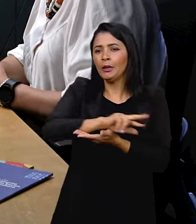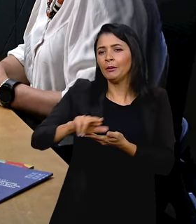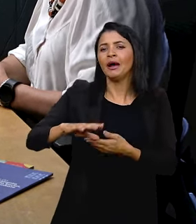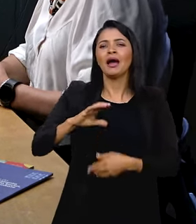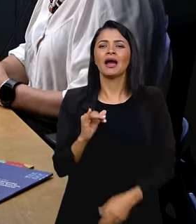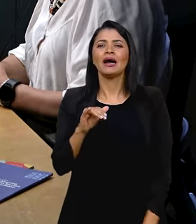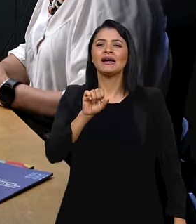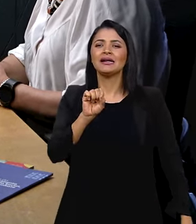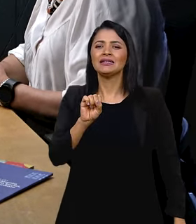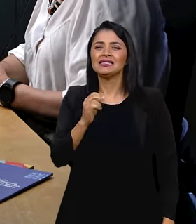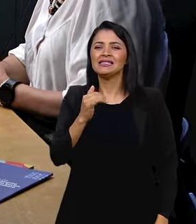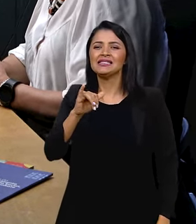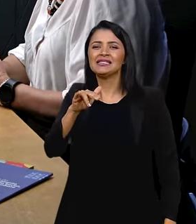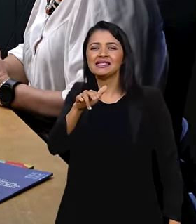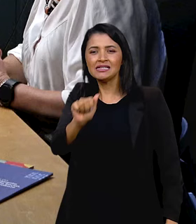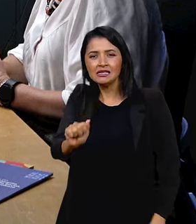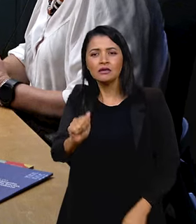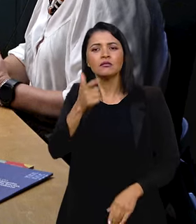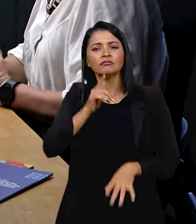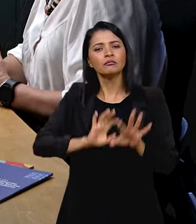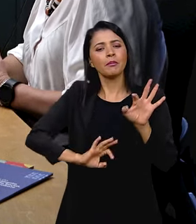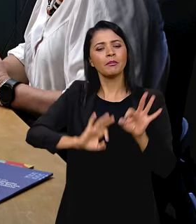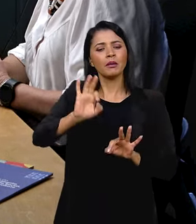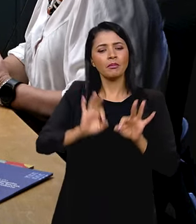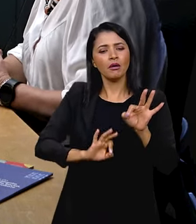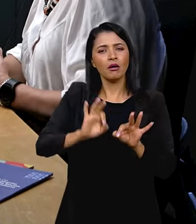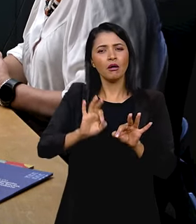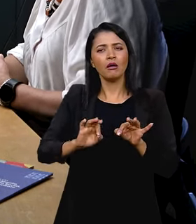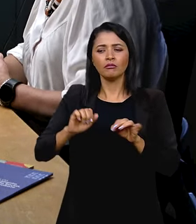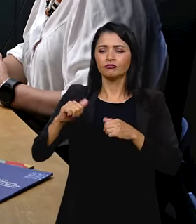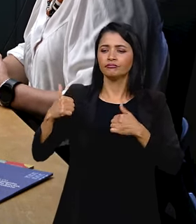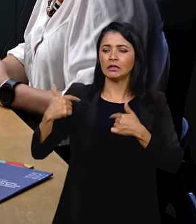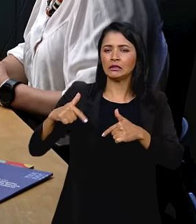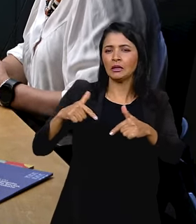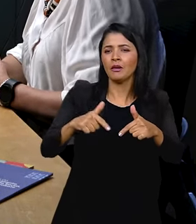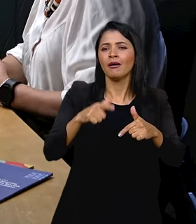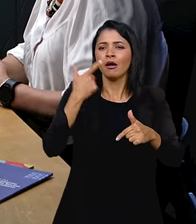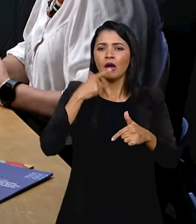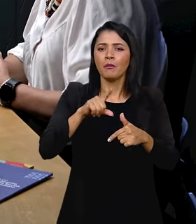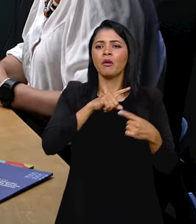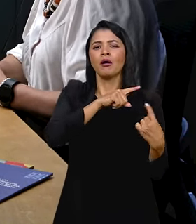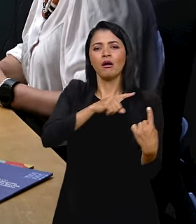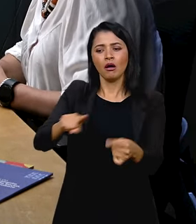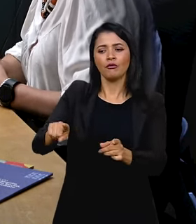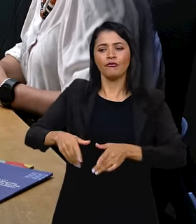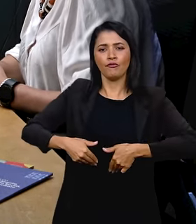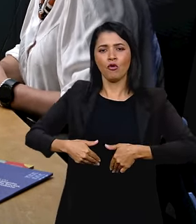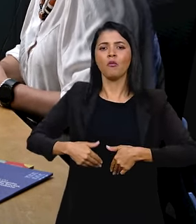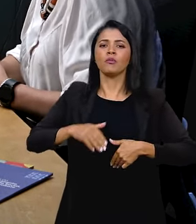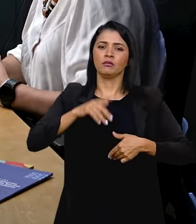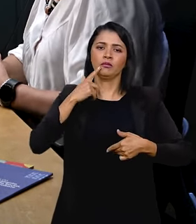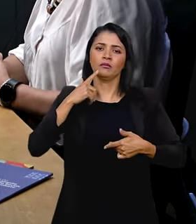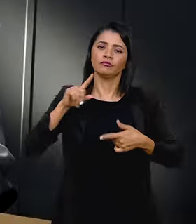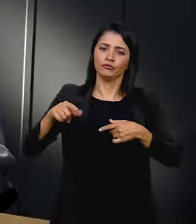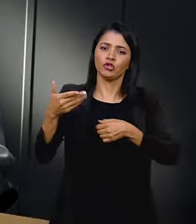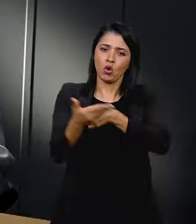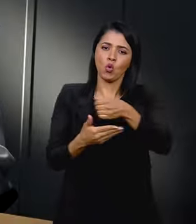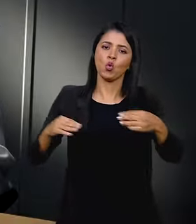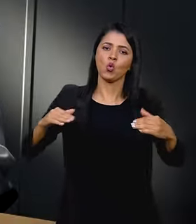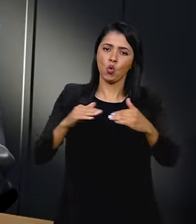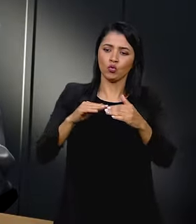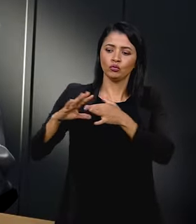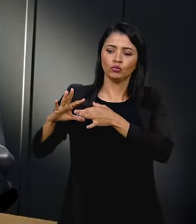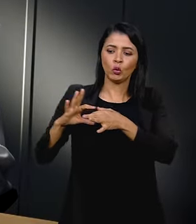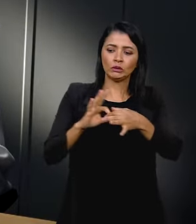a caisan e preparar organizar ações que pudessem responder e enfrentar a fome considerando esse contexto então o